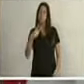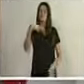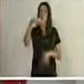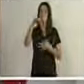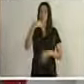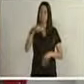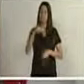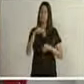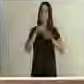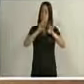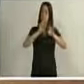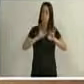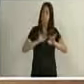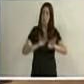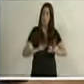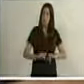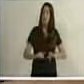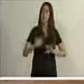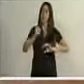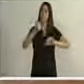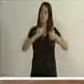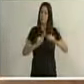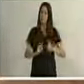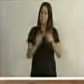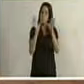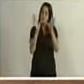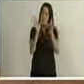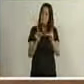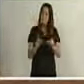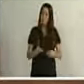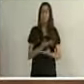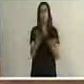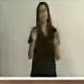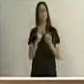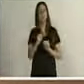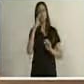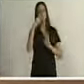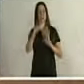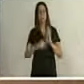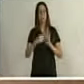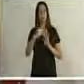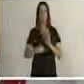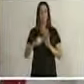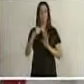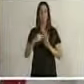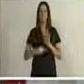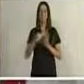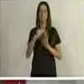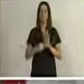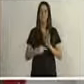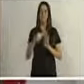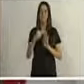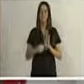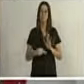ler, de analisar, né, e é um relatório realmente bem feito, está à disposição dos senhores vereadores, e dessa forma eu acho que a gente baliza